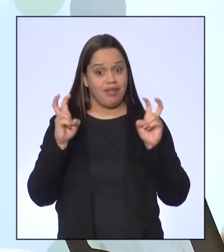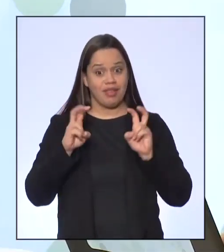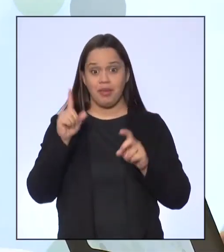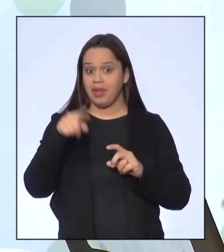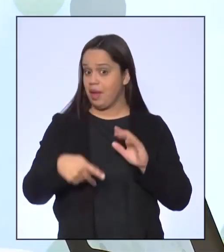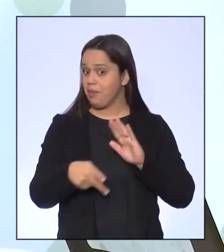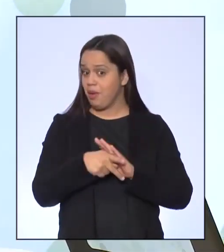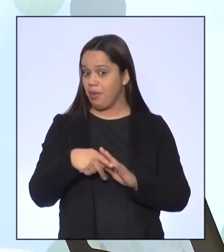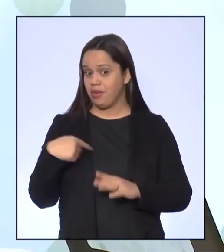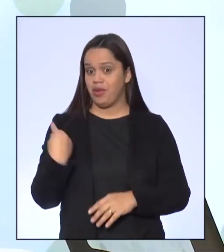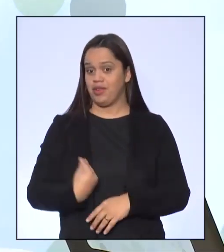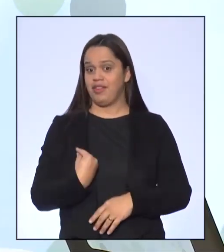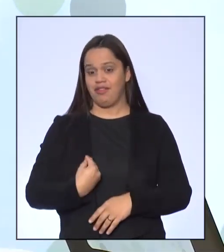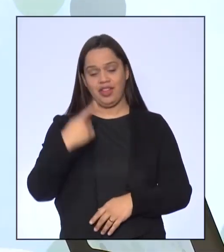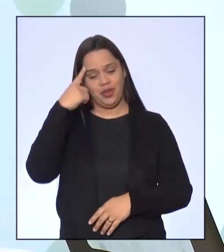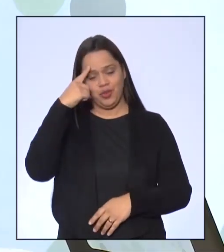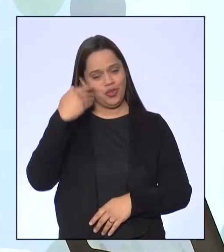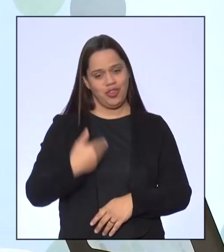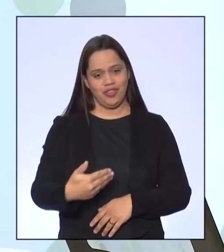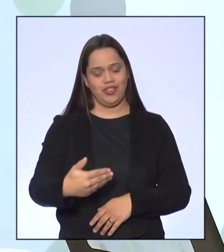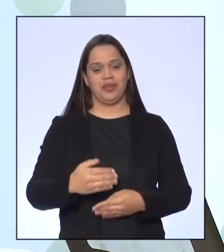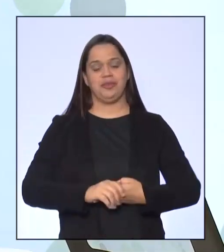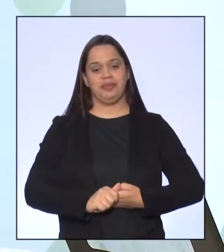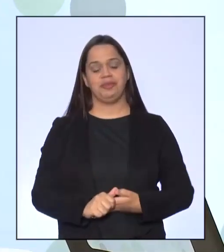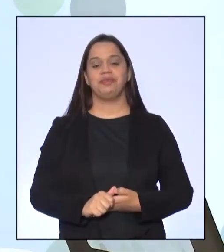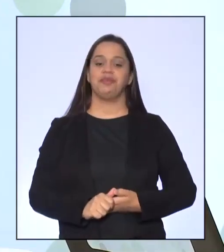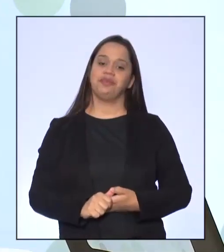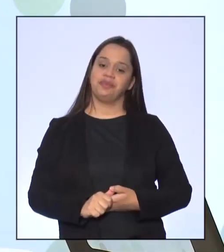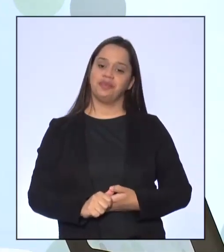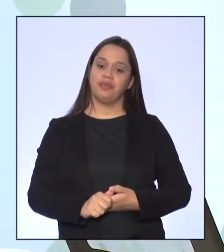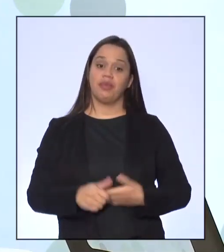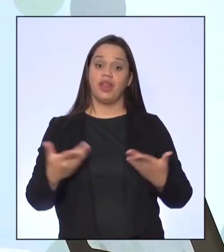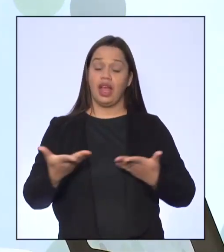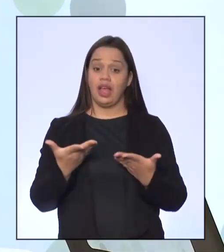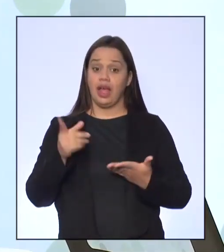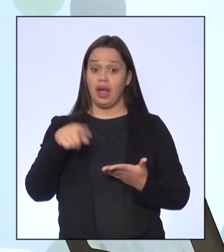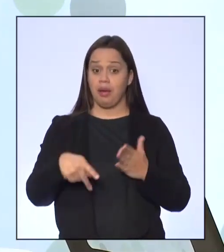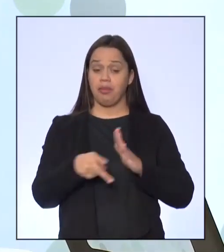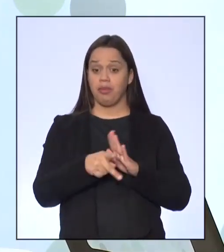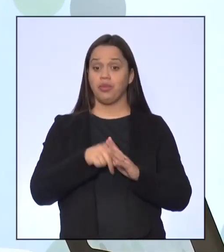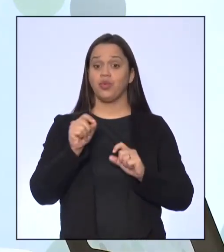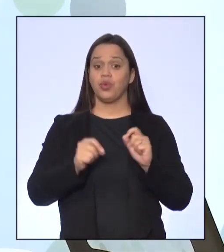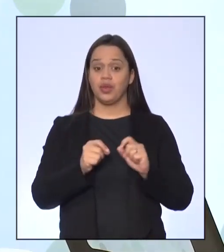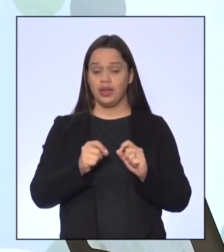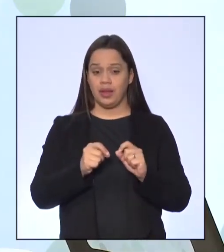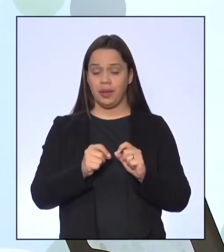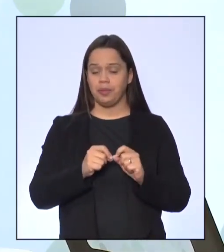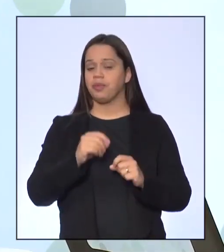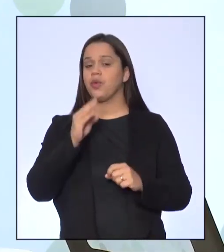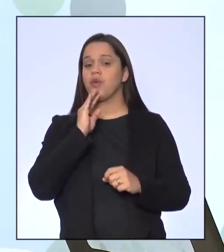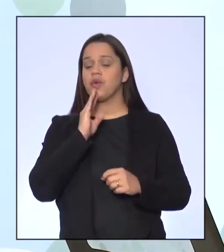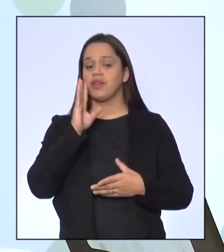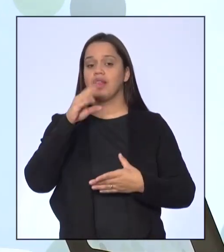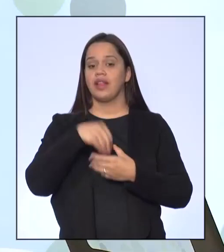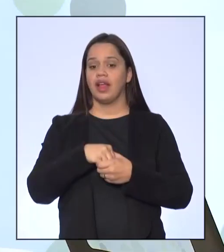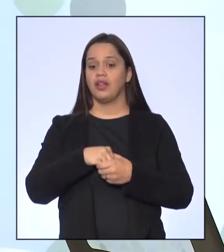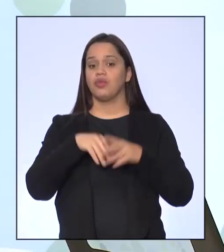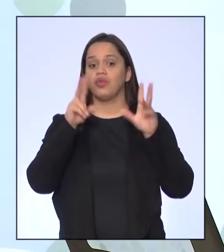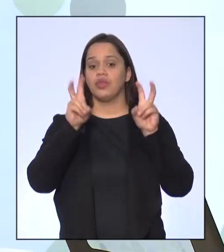faz parte do nosso cotidiano, tá? Esse objeto de conhecimento, ele está dentro do